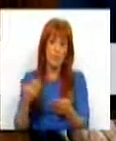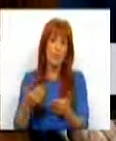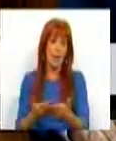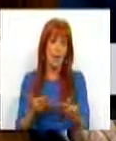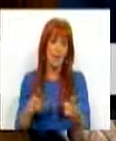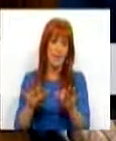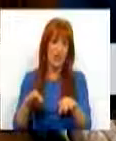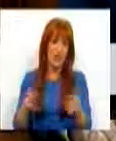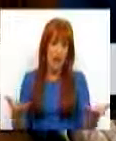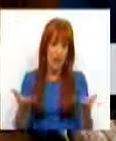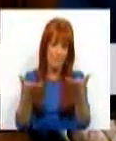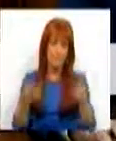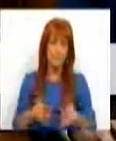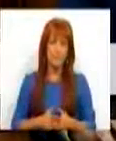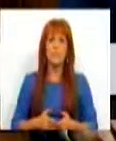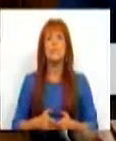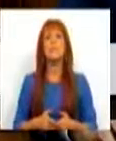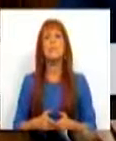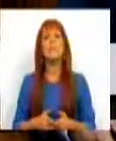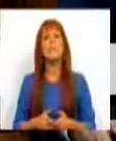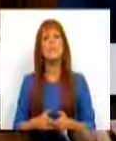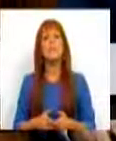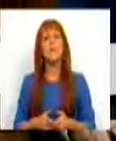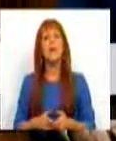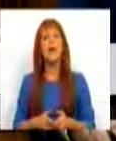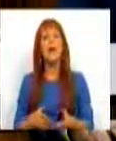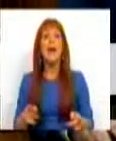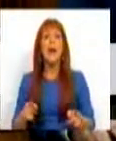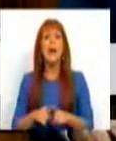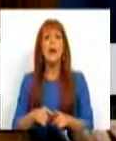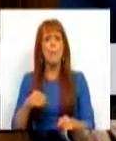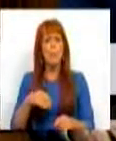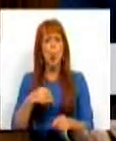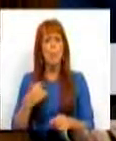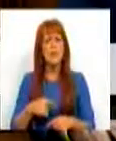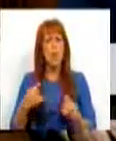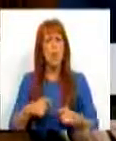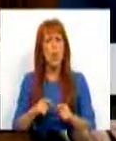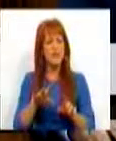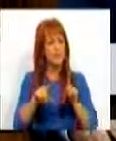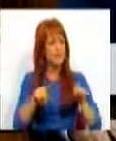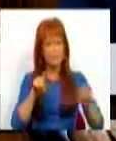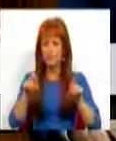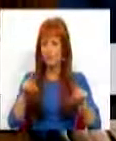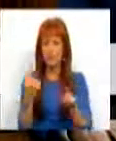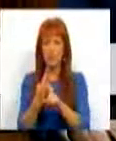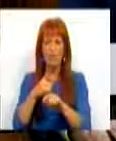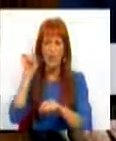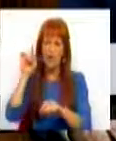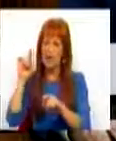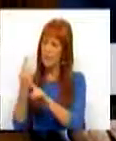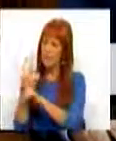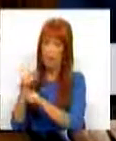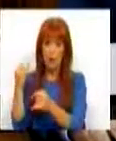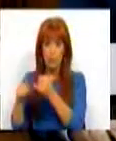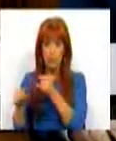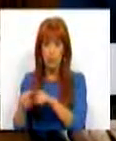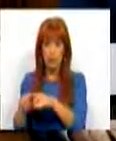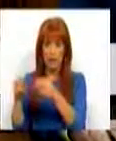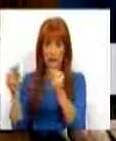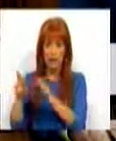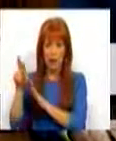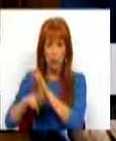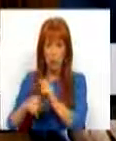salvaguardar e evitar o que seria a liquidação de uma companhia de seguros, porque na ausência de um comprador para nesse